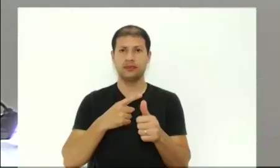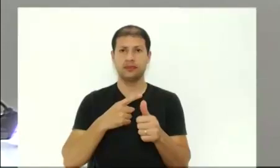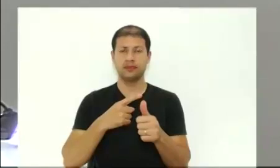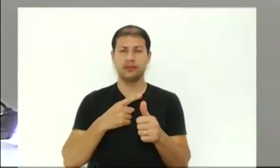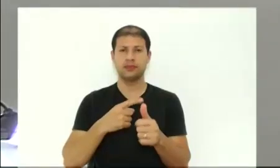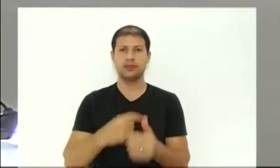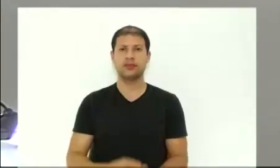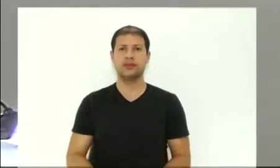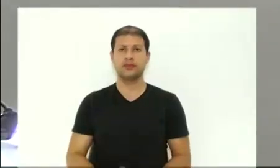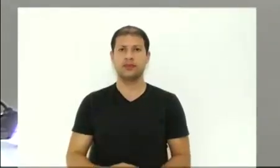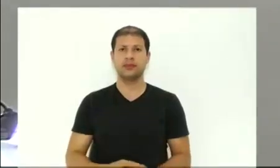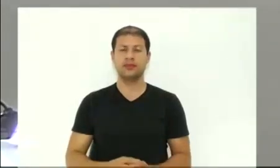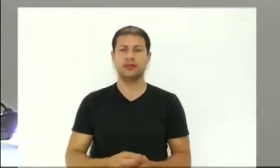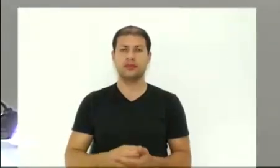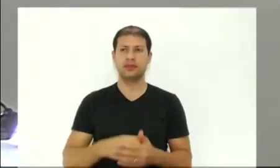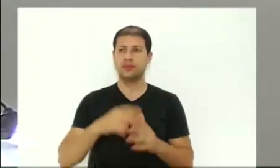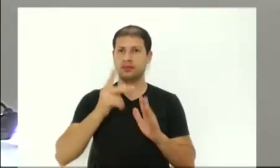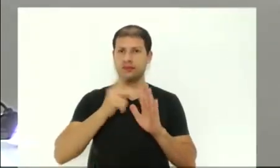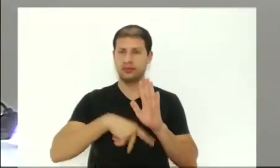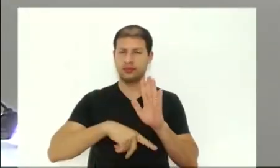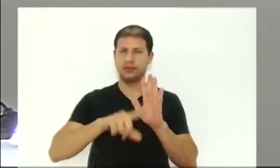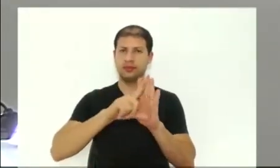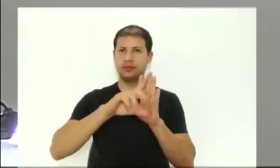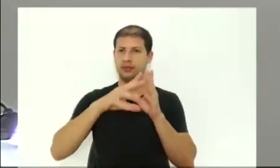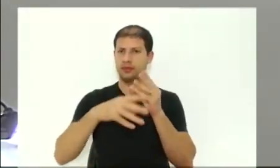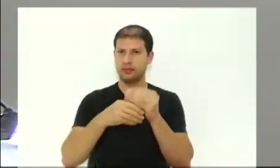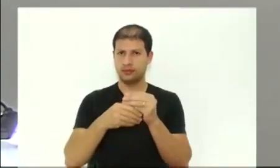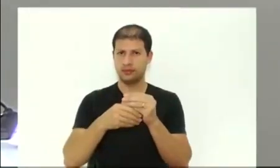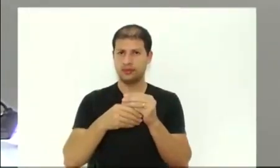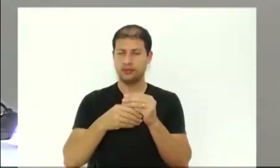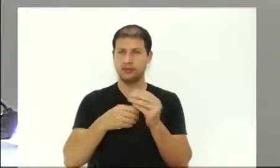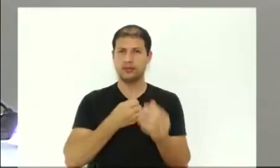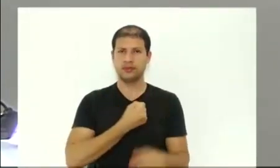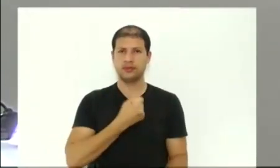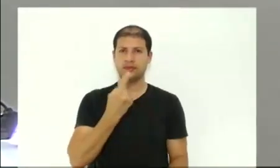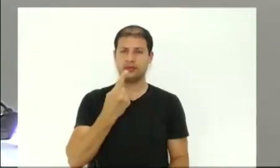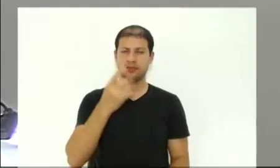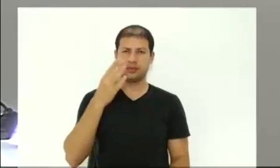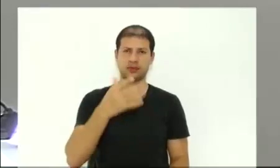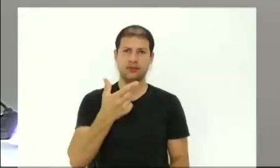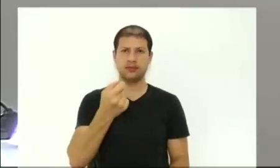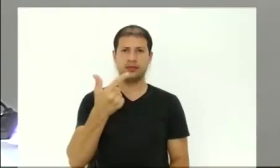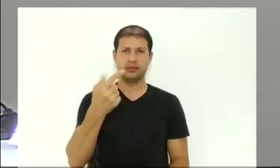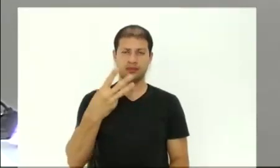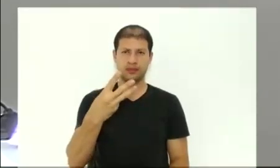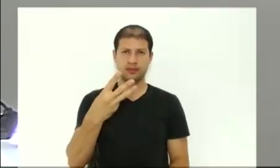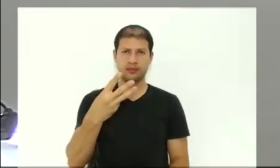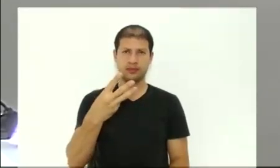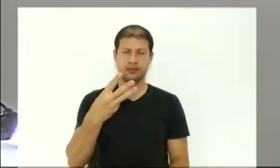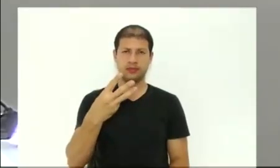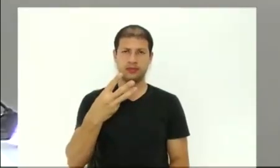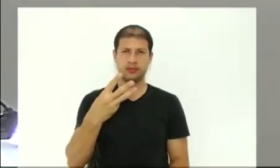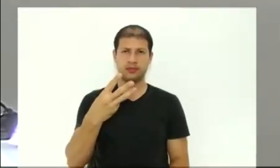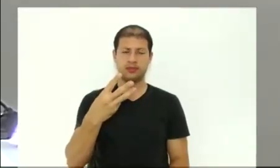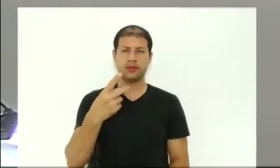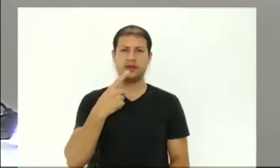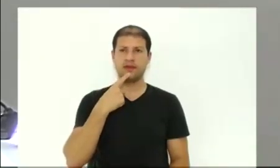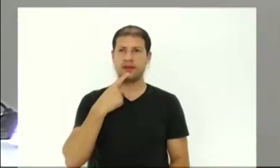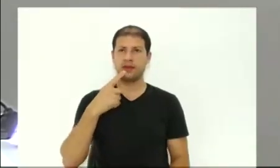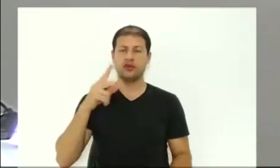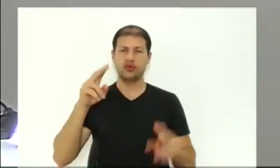como o projeto de lei complementar número 1/23, que seria discutido e